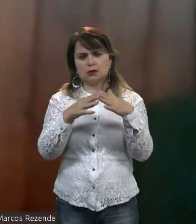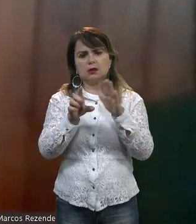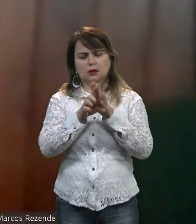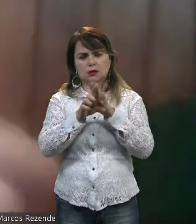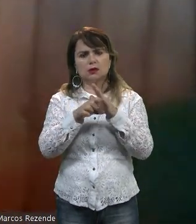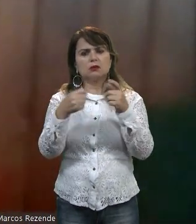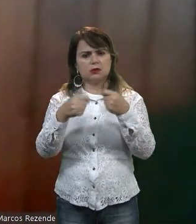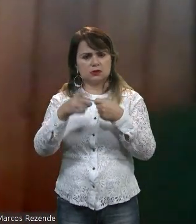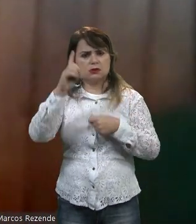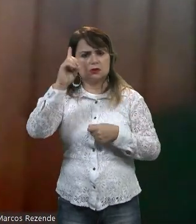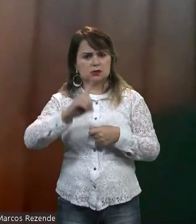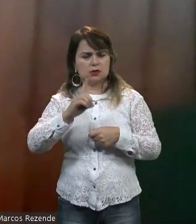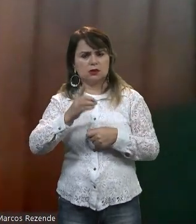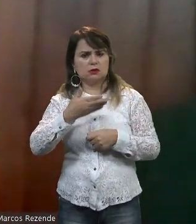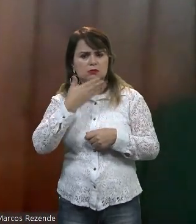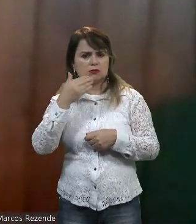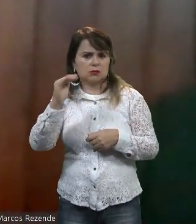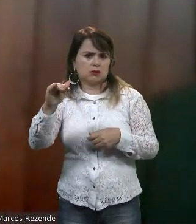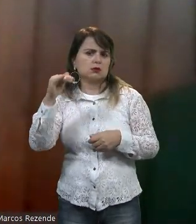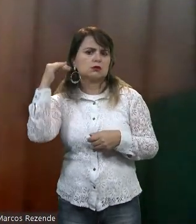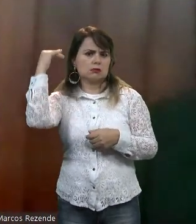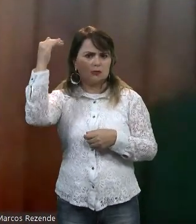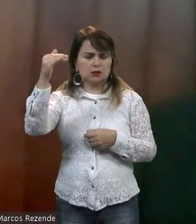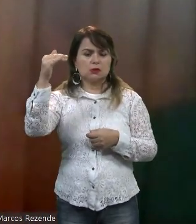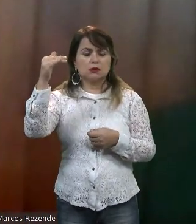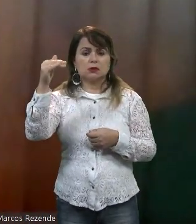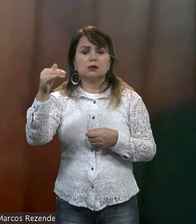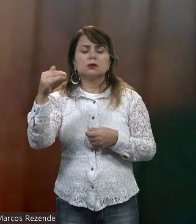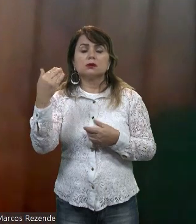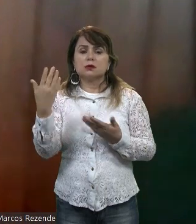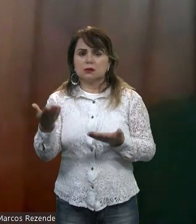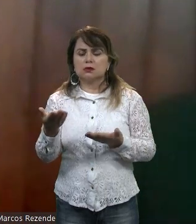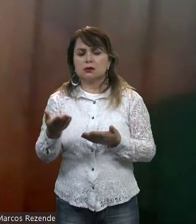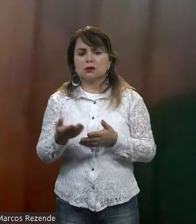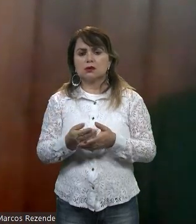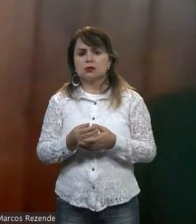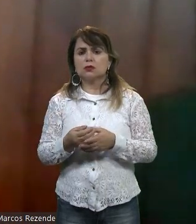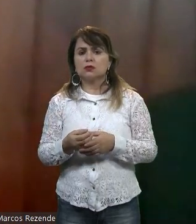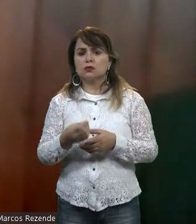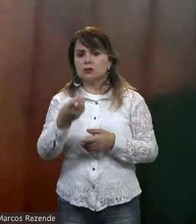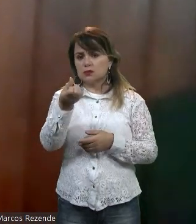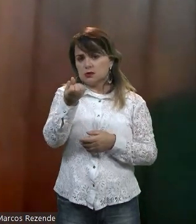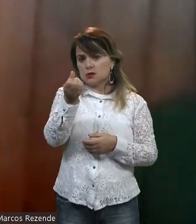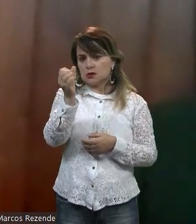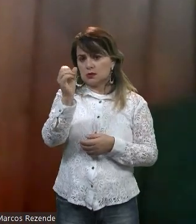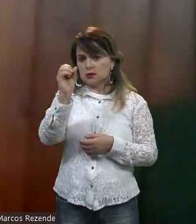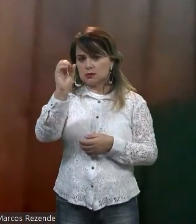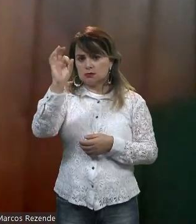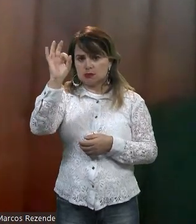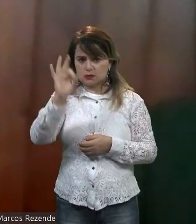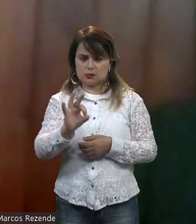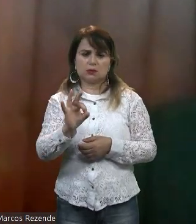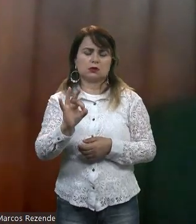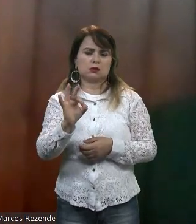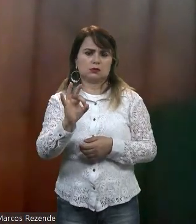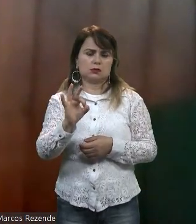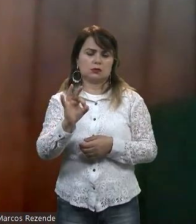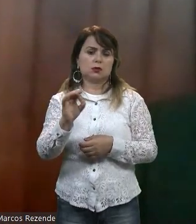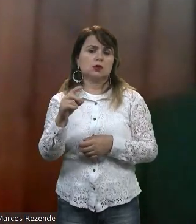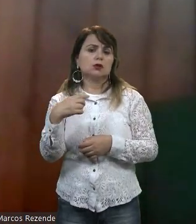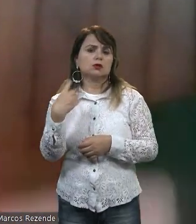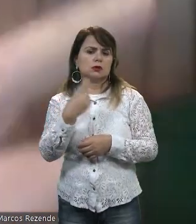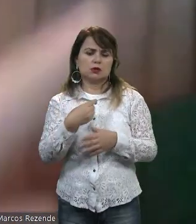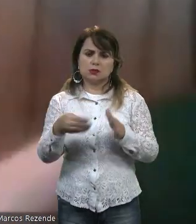ter direito à devolução do duodécimo. Nós teríamos direito à devolução de 6% e